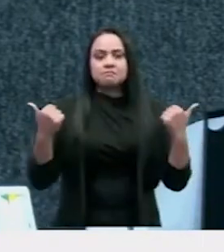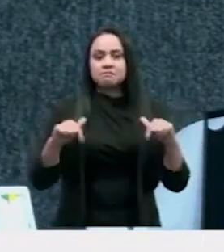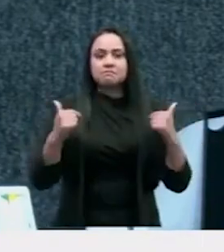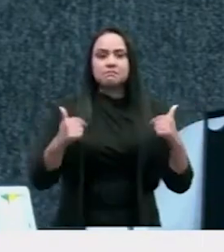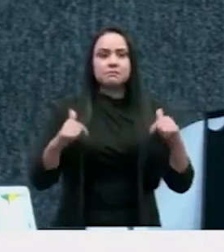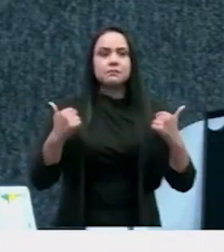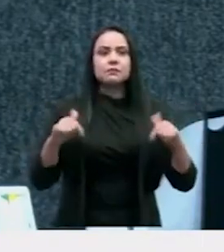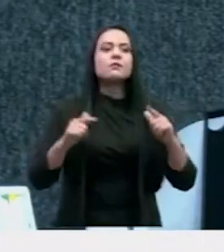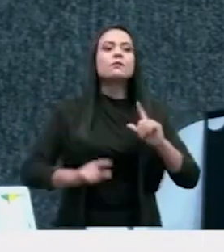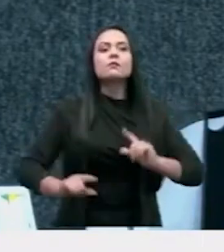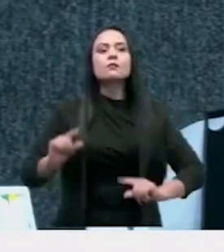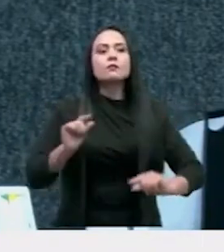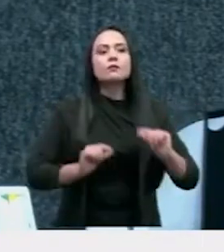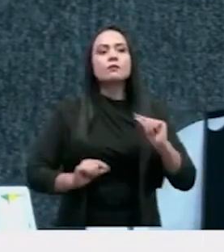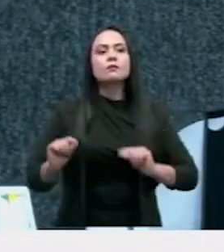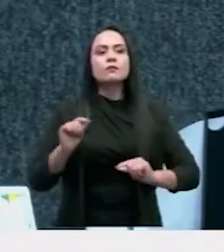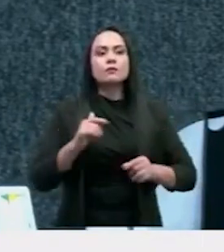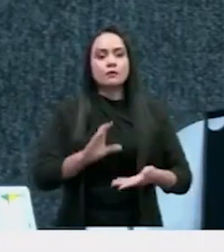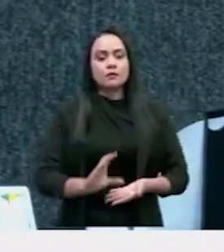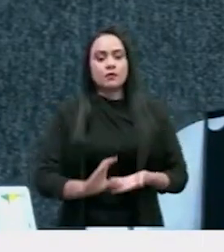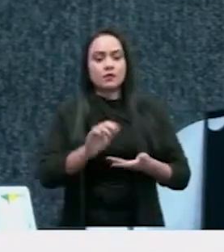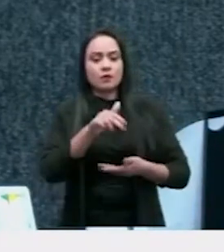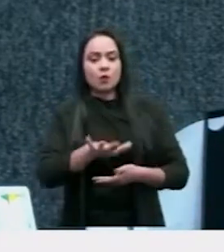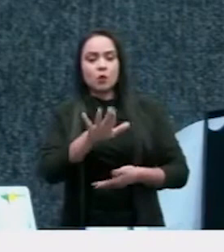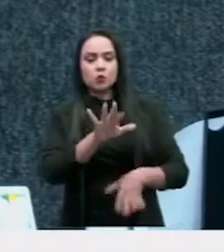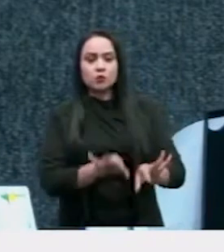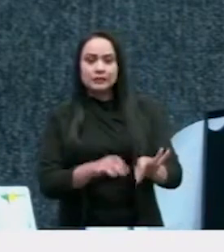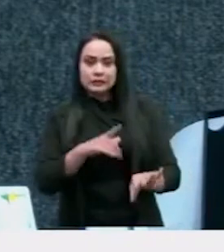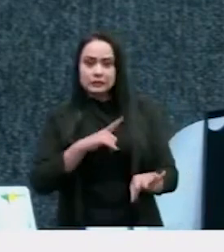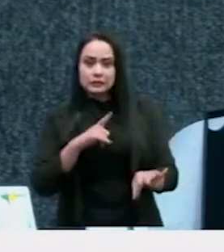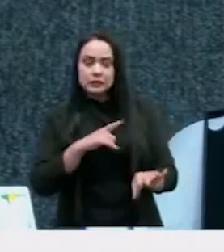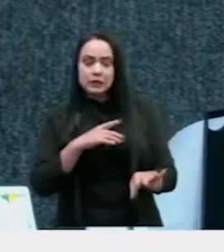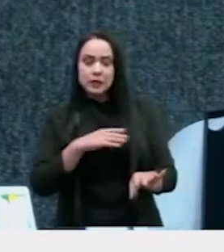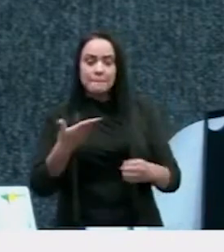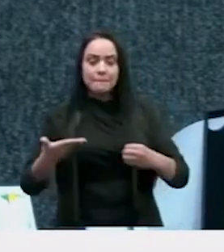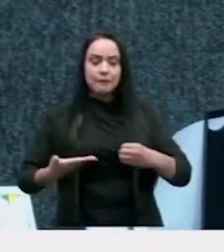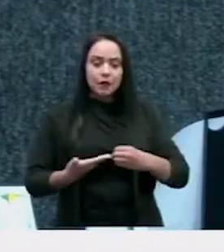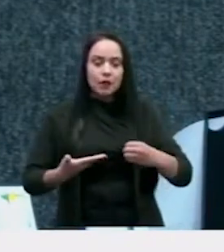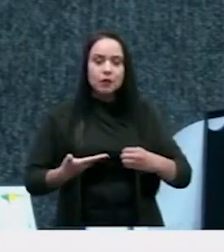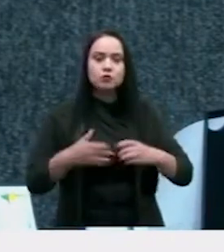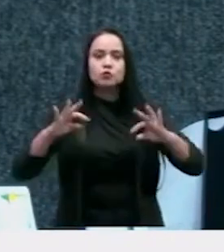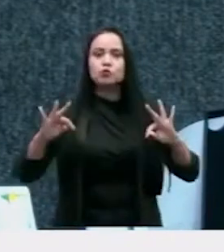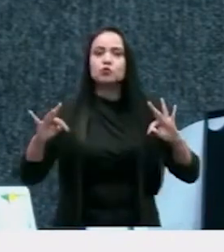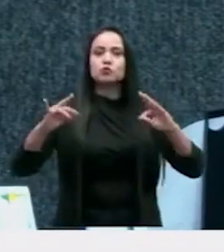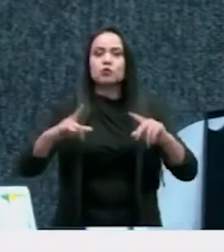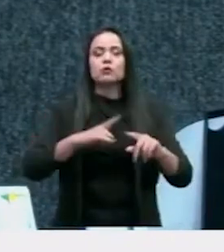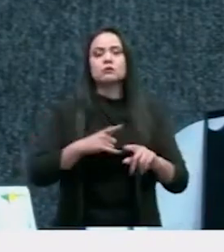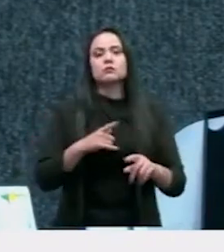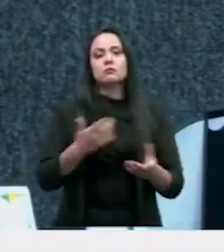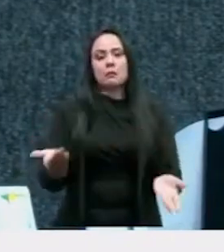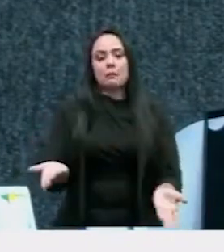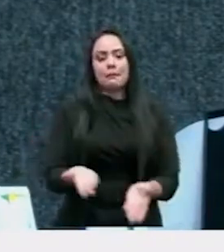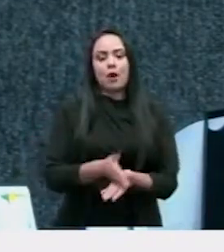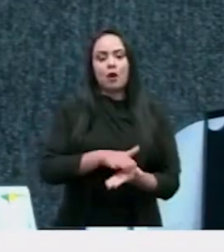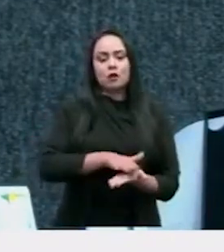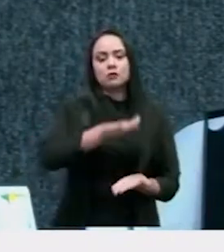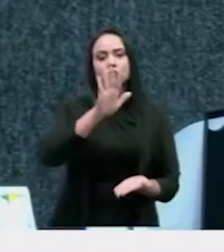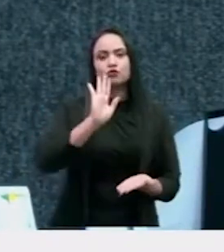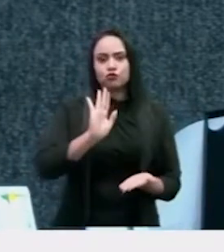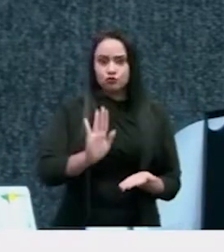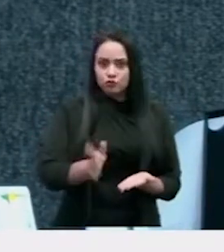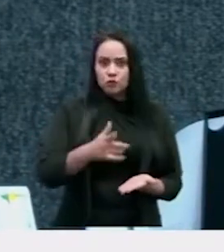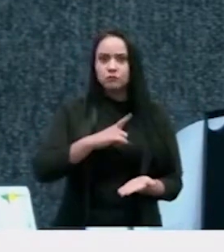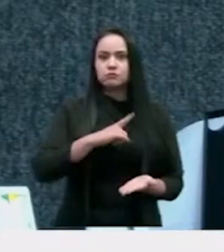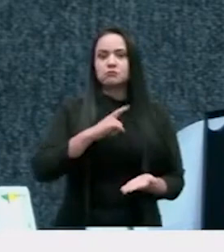sido o Conselho Nacional de Justiça tem um banco de dados com todas as execuções fiscais que já tenham sido quitadas ou que já